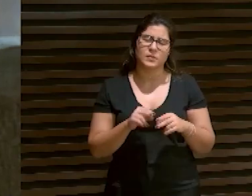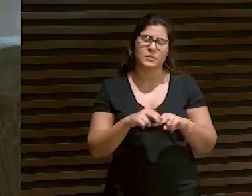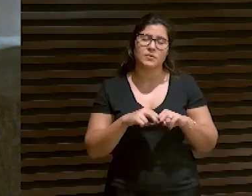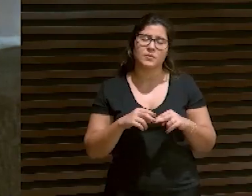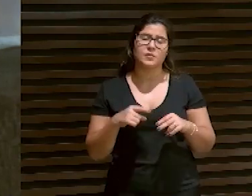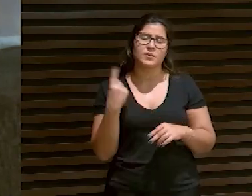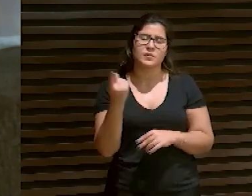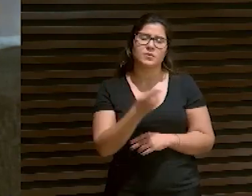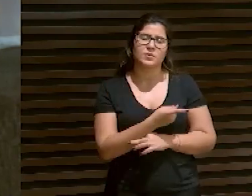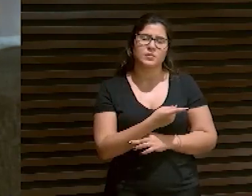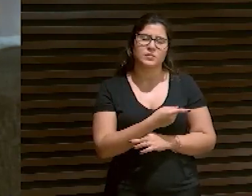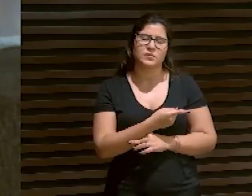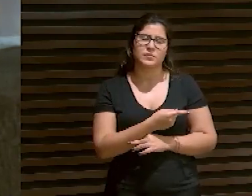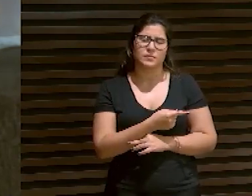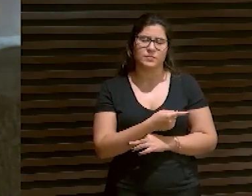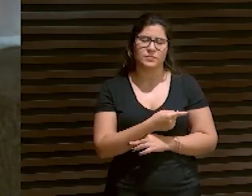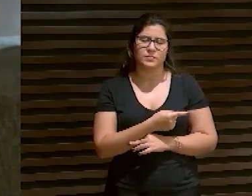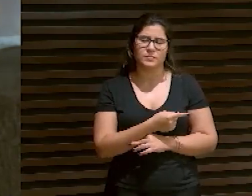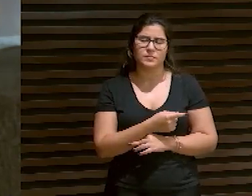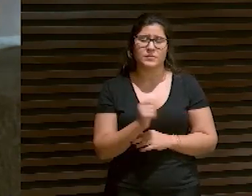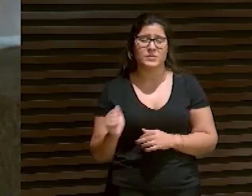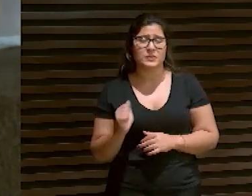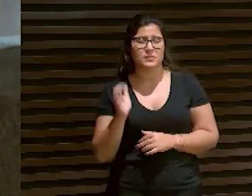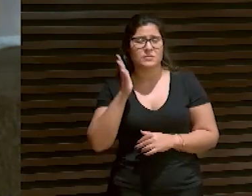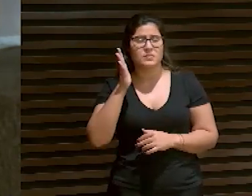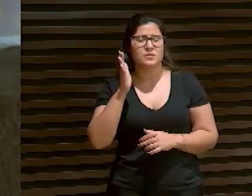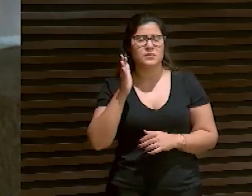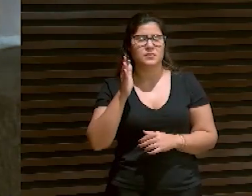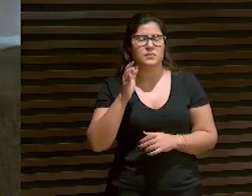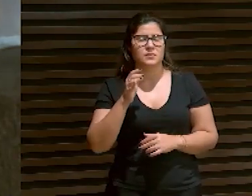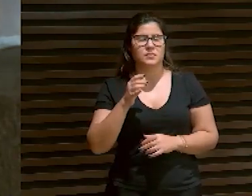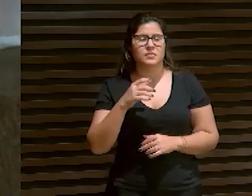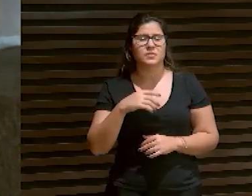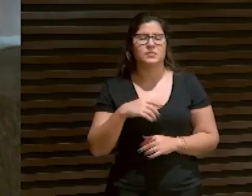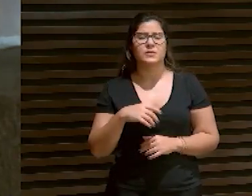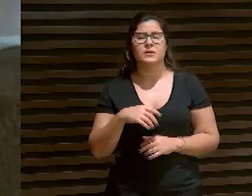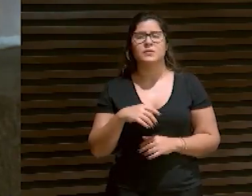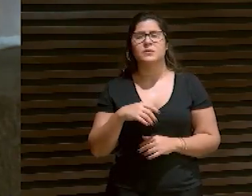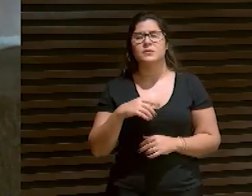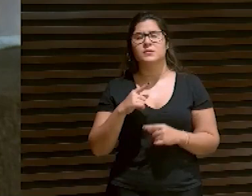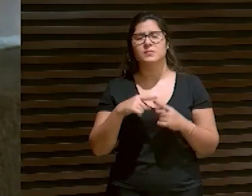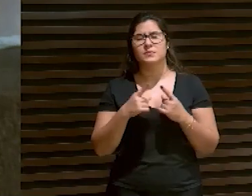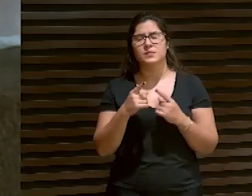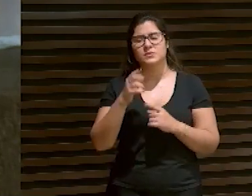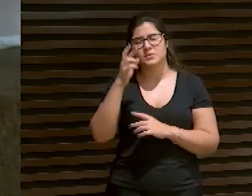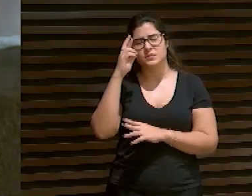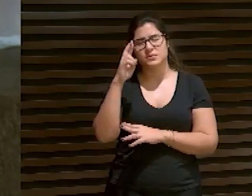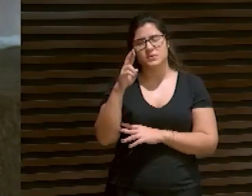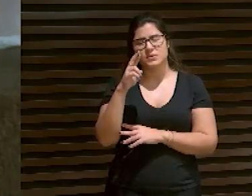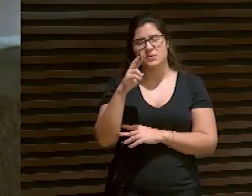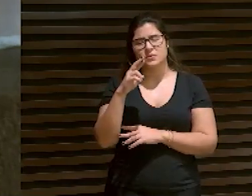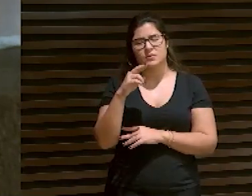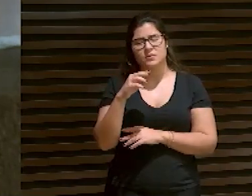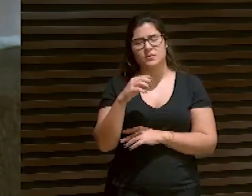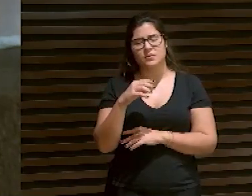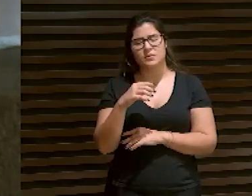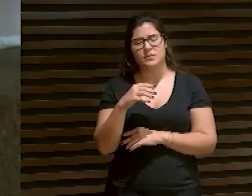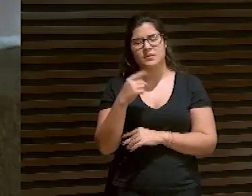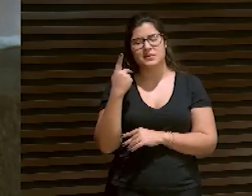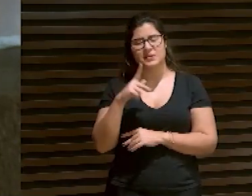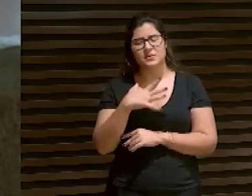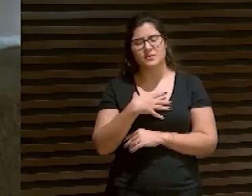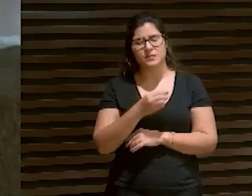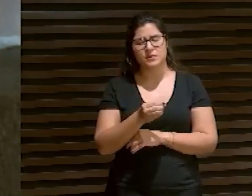Esse preço tão caro que para nós não custou nada, mas que para o Senhor custou tudo, Pai. E pedimos